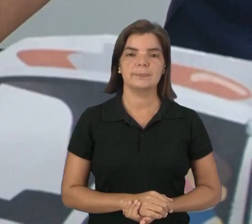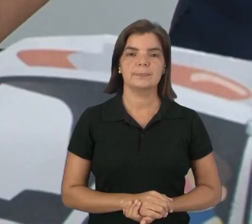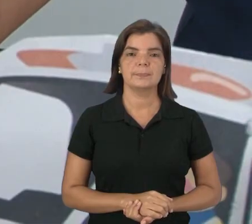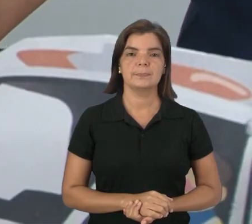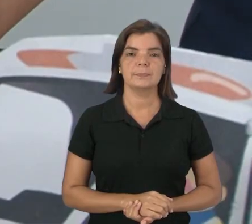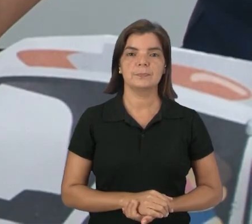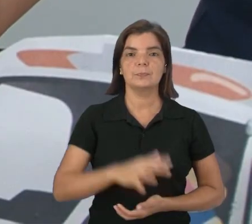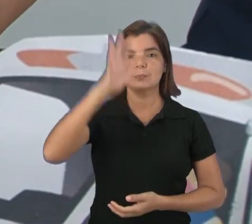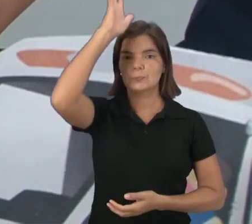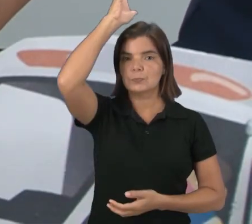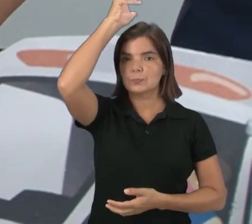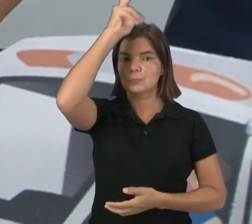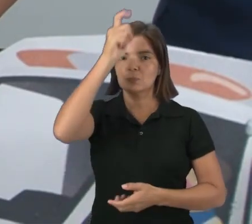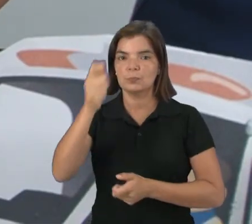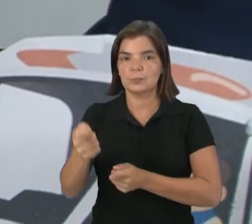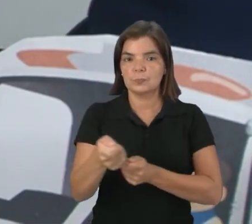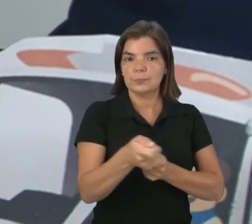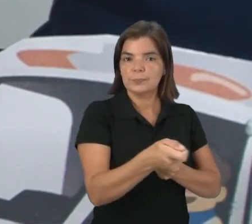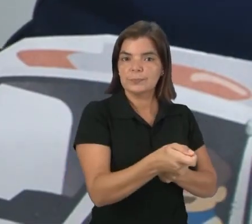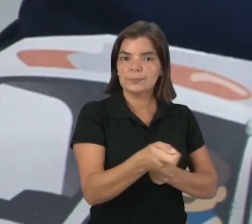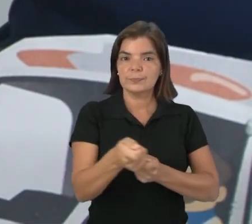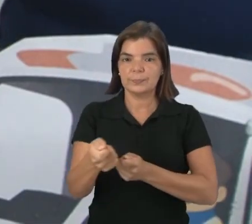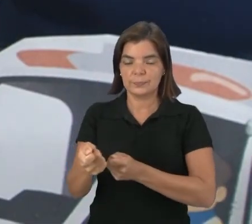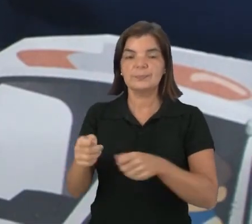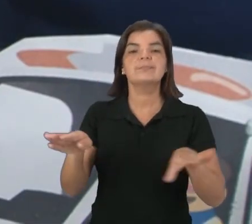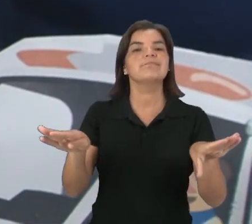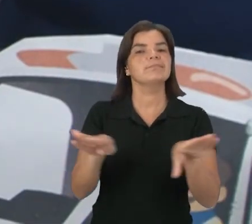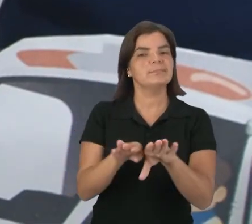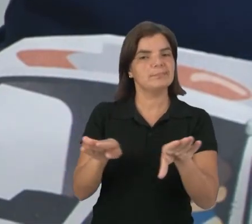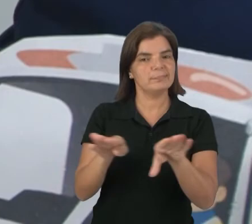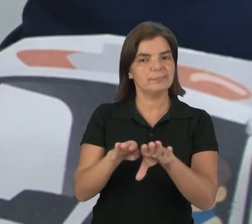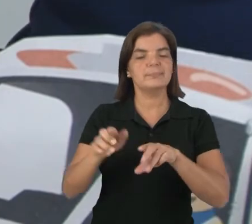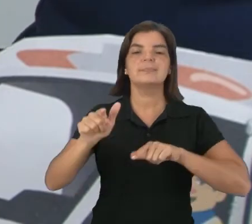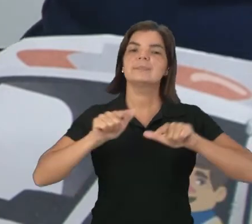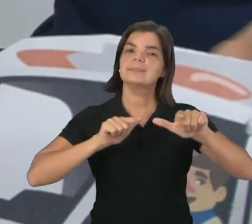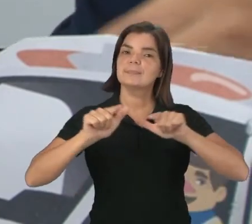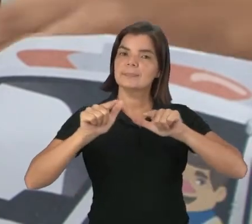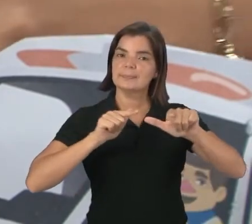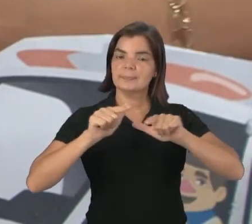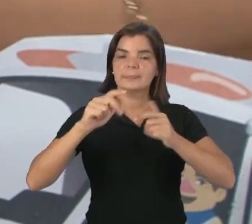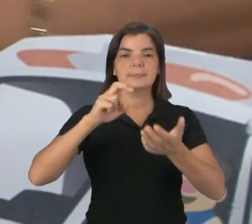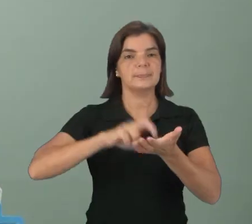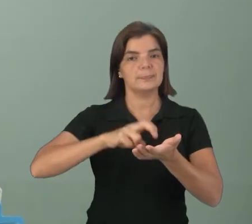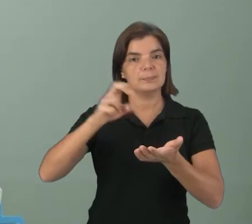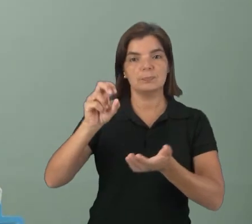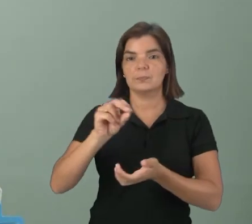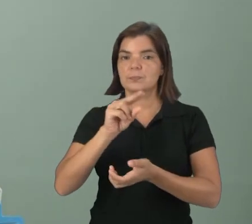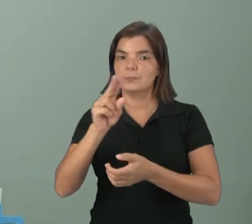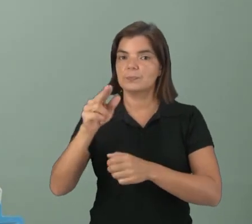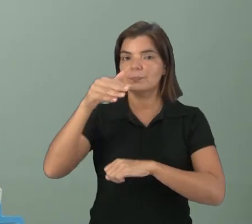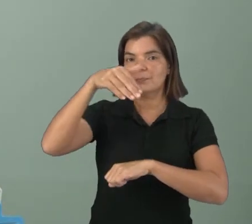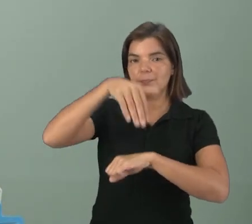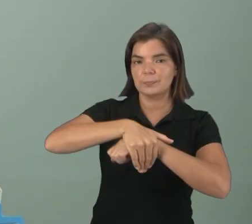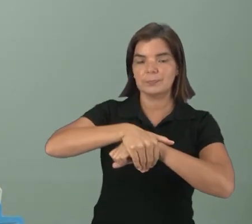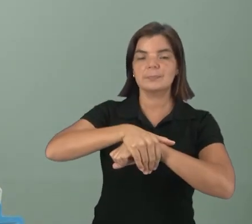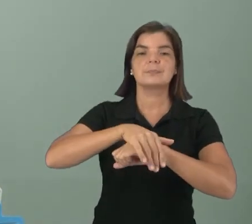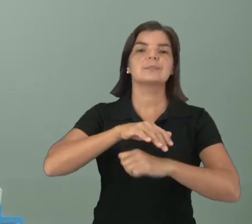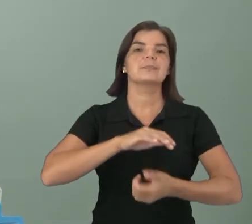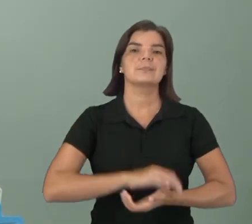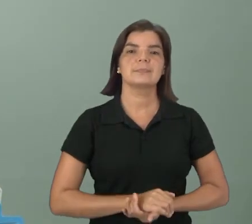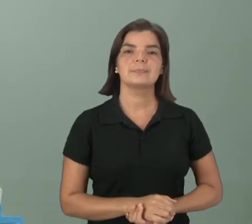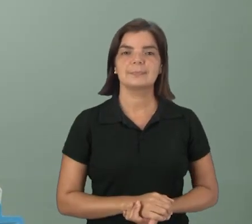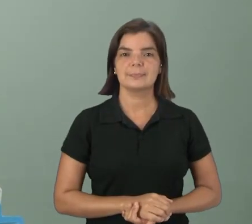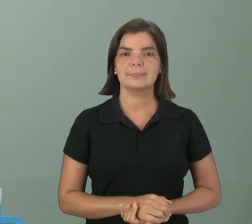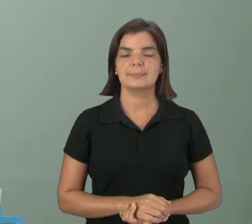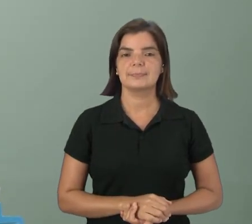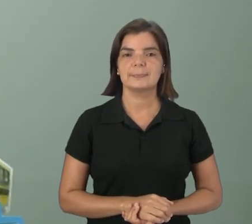e o bombeiro bombeiro também Realiza suas atividades no período do dia ou da noite